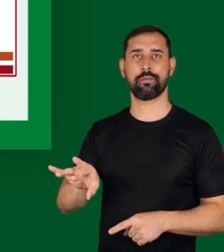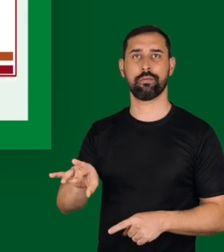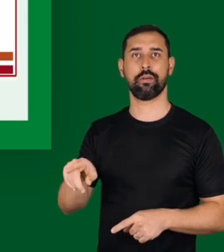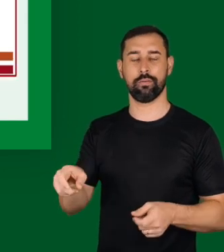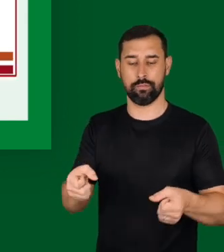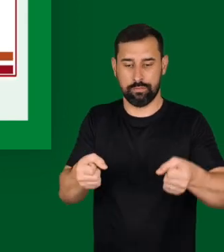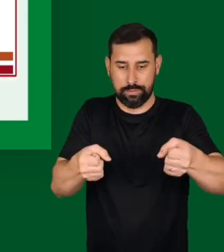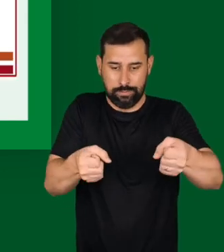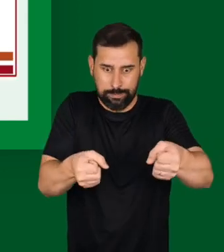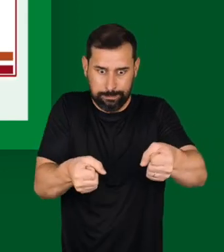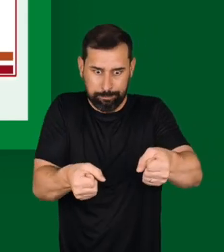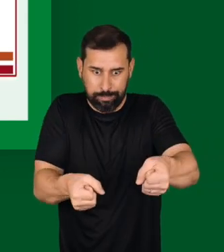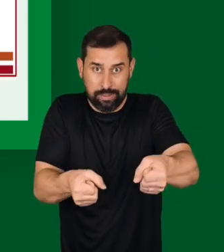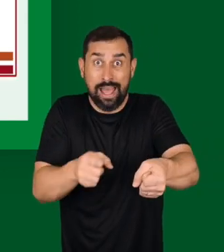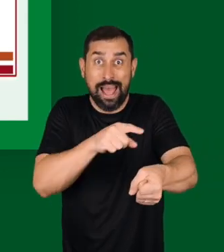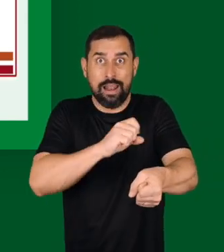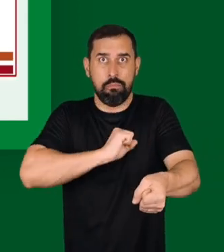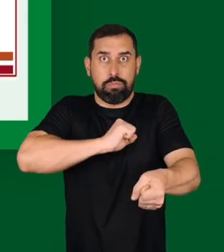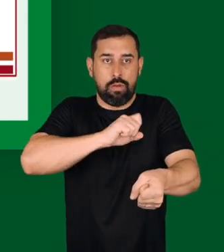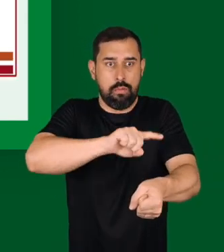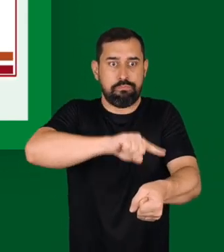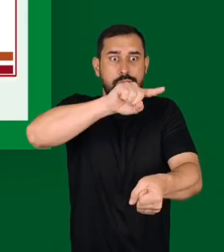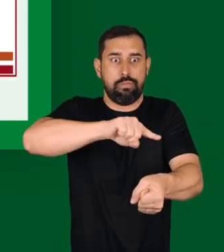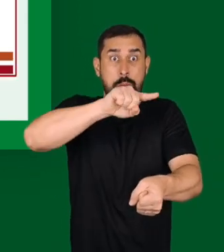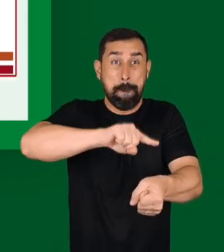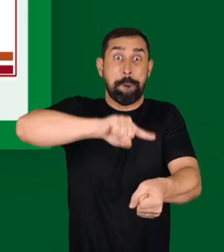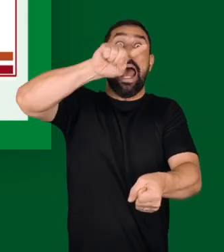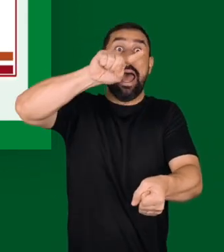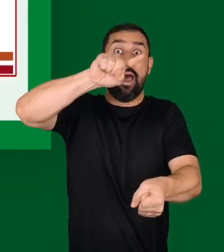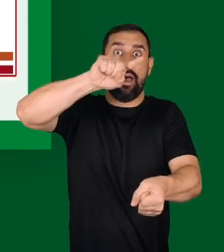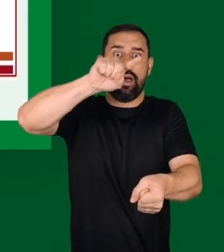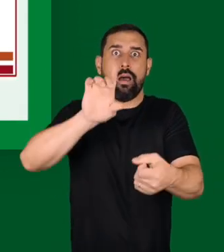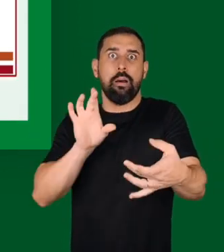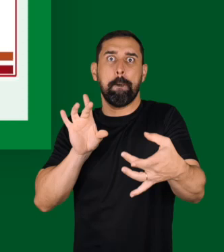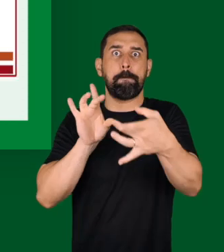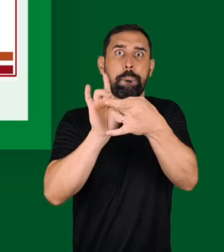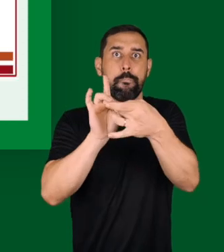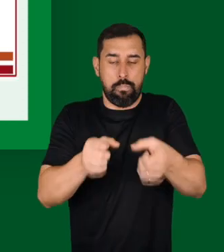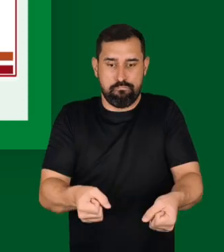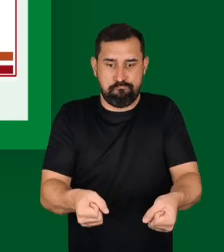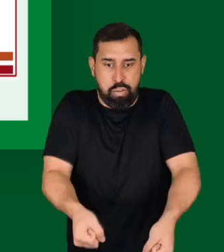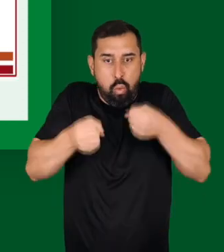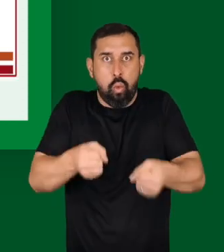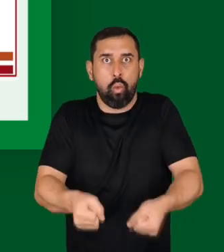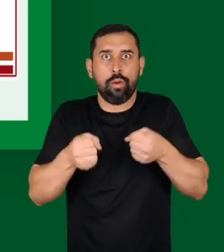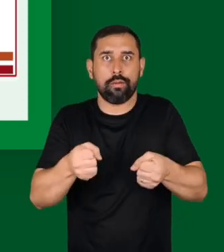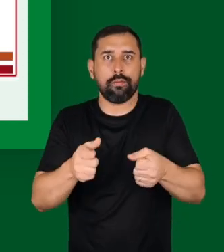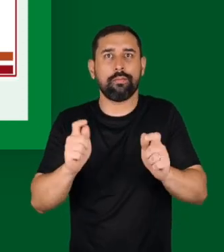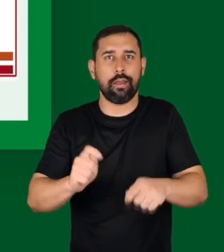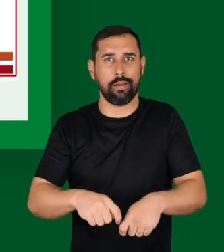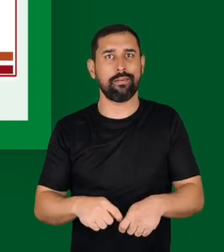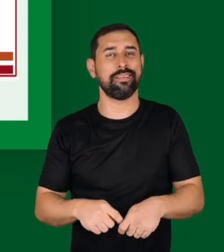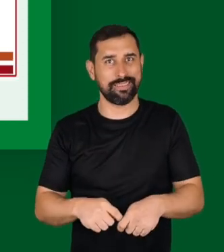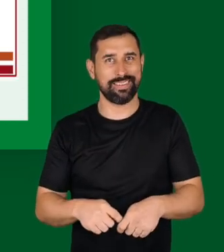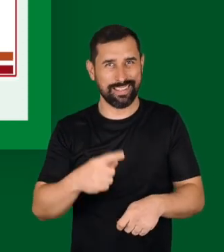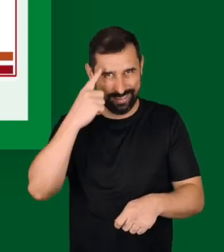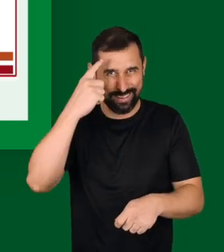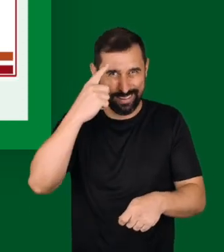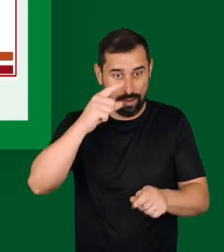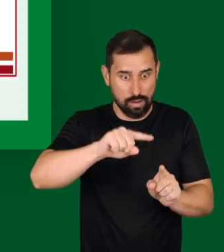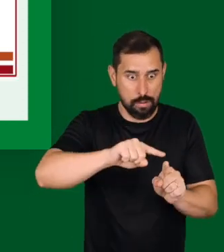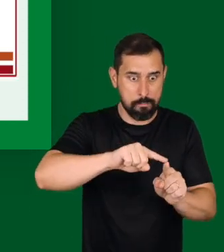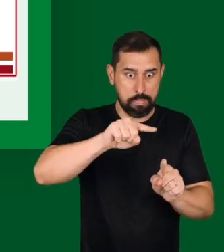o aparelho vai escolher o melhor complexo QRS para ele disparar o choque. Isso geralmente acontece